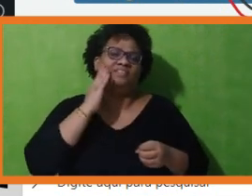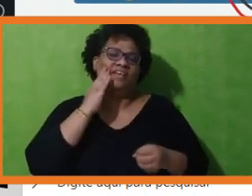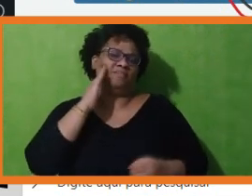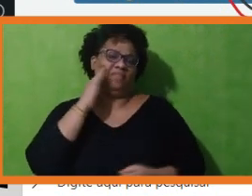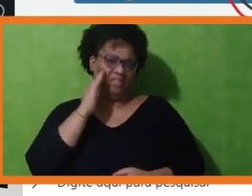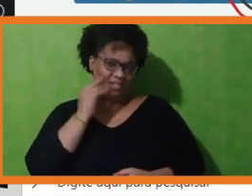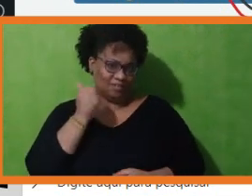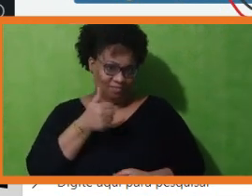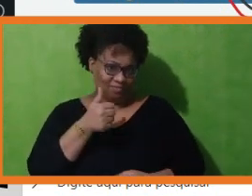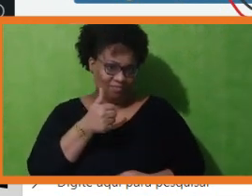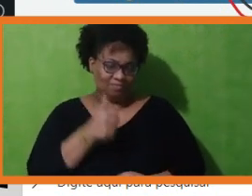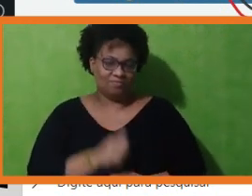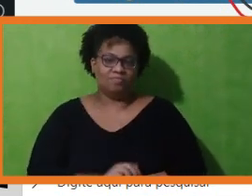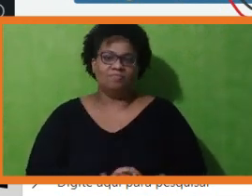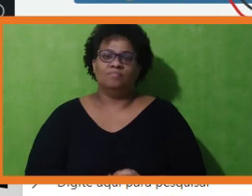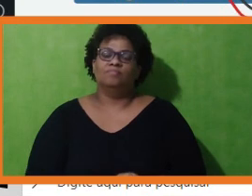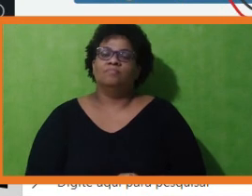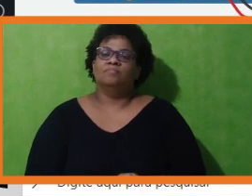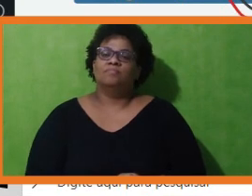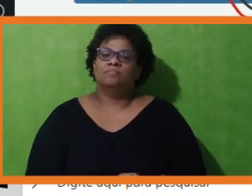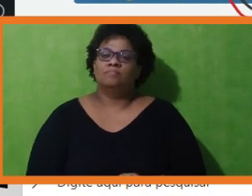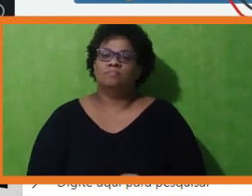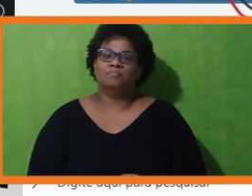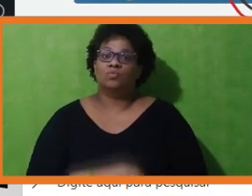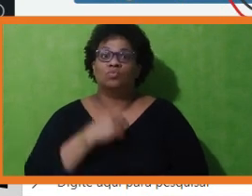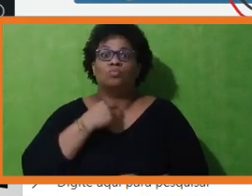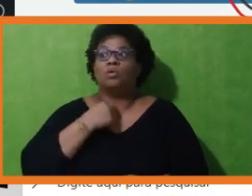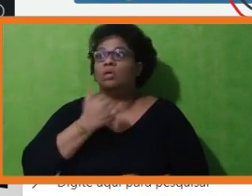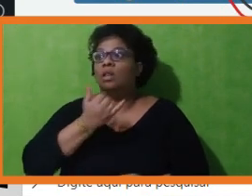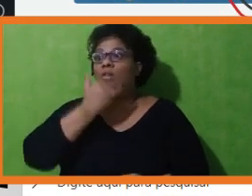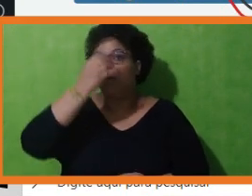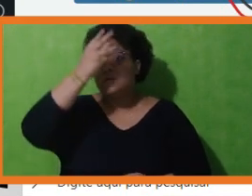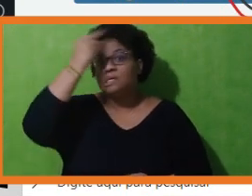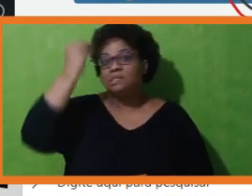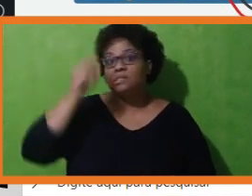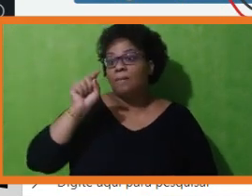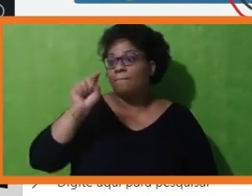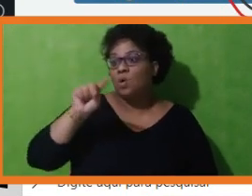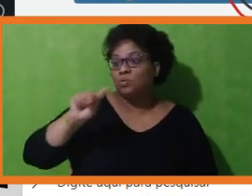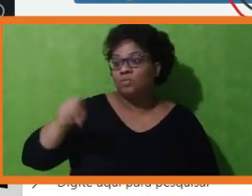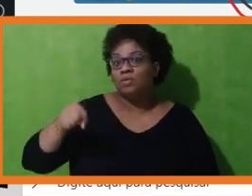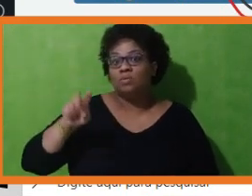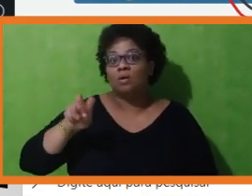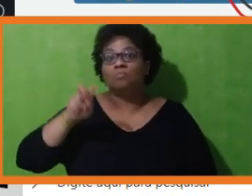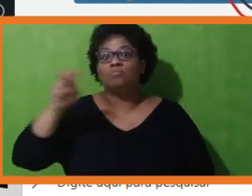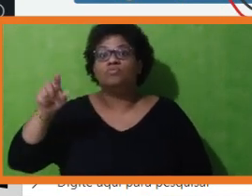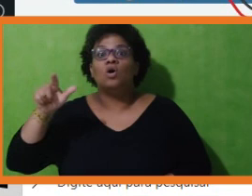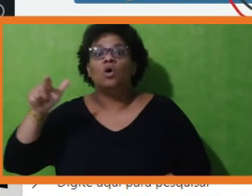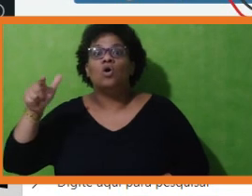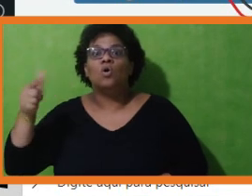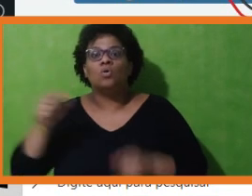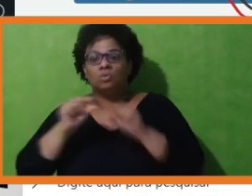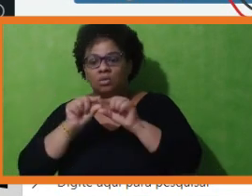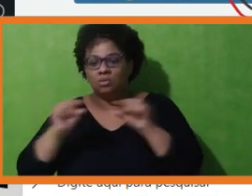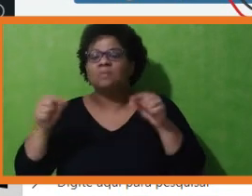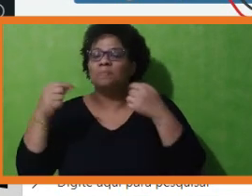outro comando. Certo? Eu não posso fazer isso se eu esquecer o ponto e vírgula, e mesmo que eu pule para outra linha,